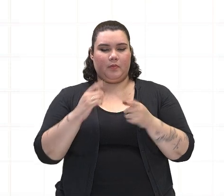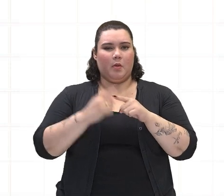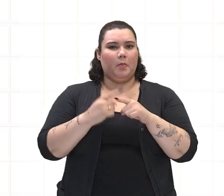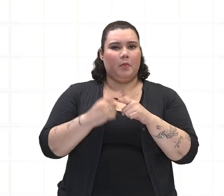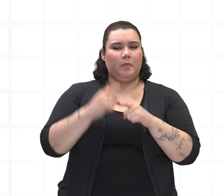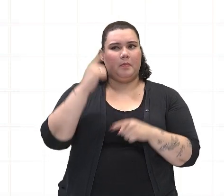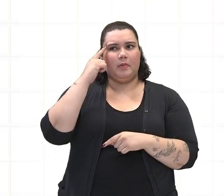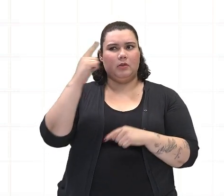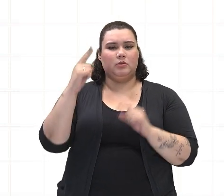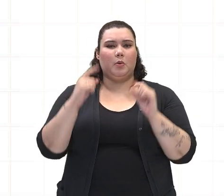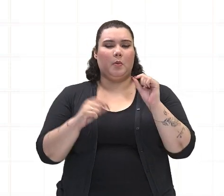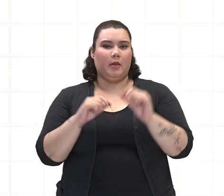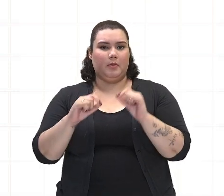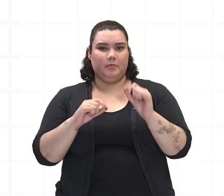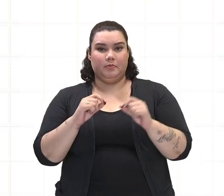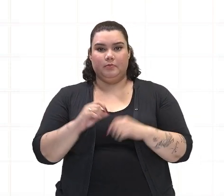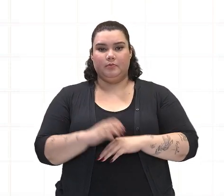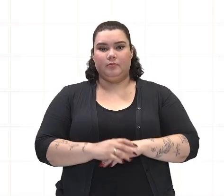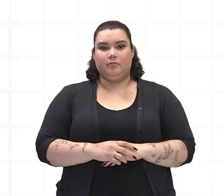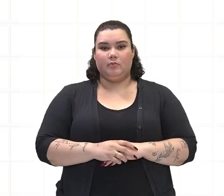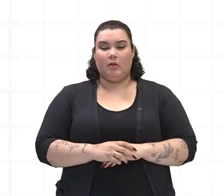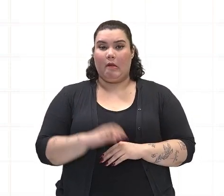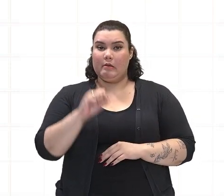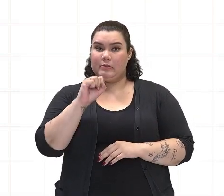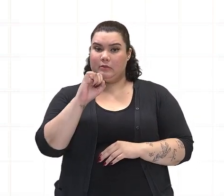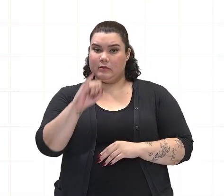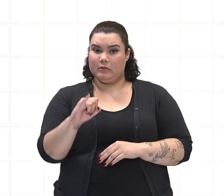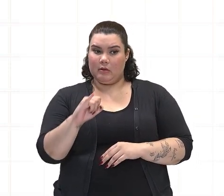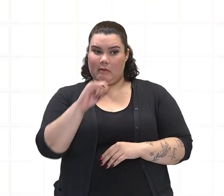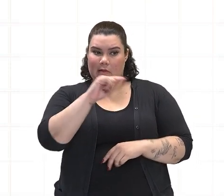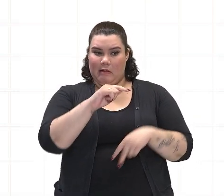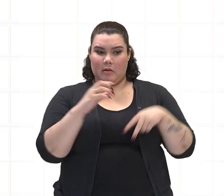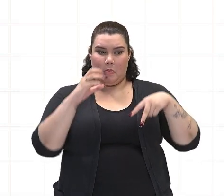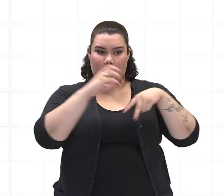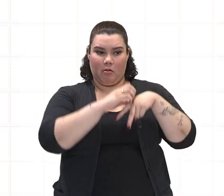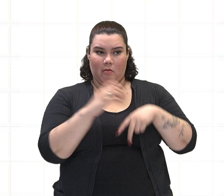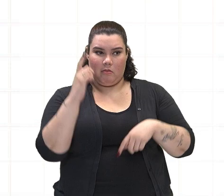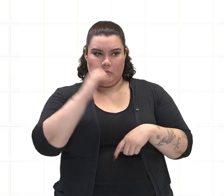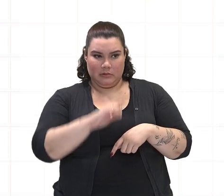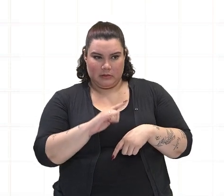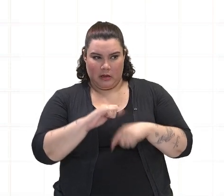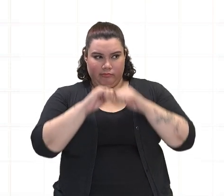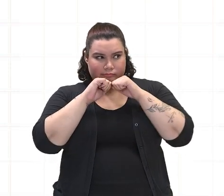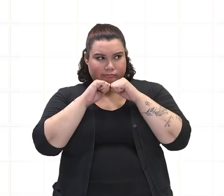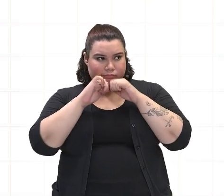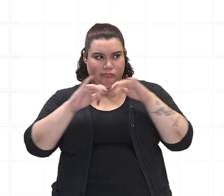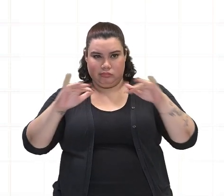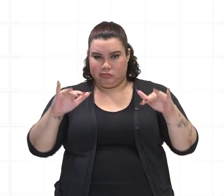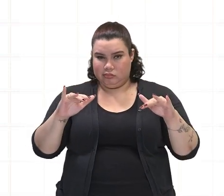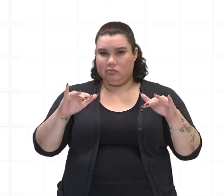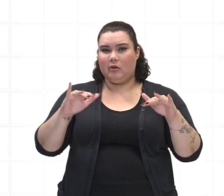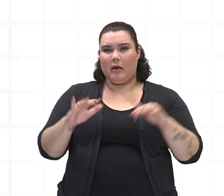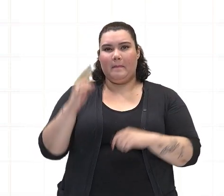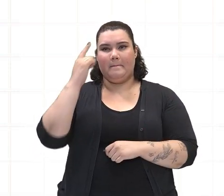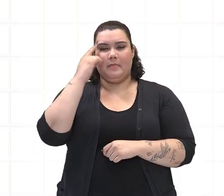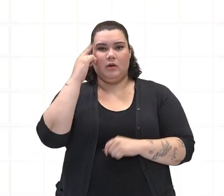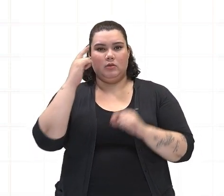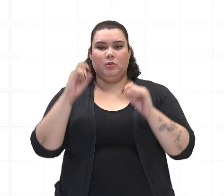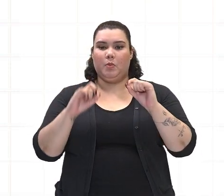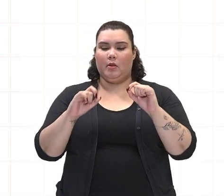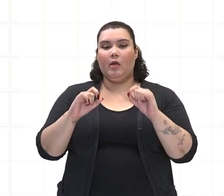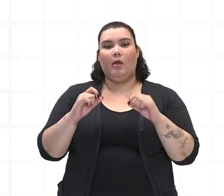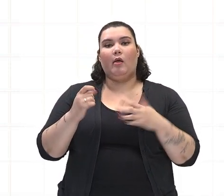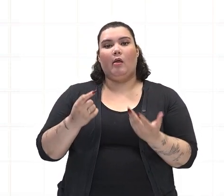seguinte forma: bem, se essa moda pega, vai ser fatal, né? Então eles ficavam pensando, nós também somos